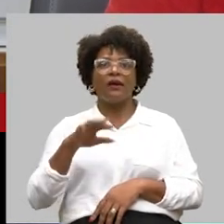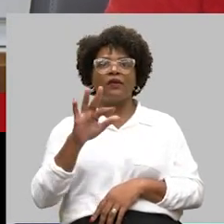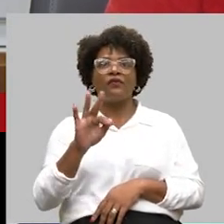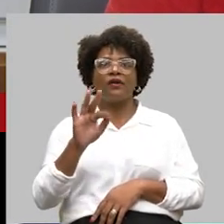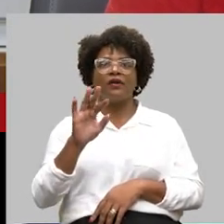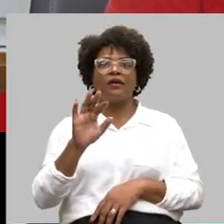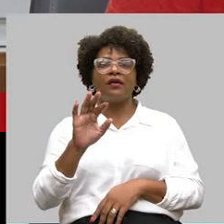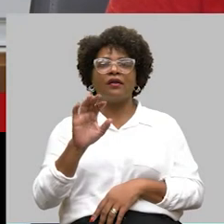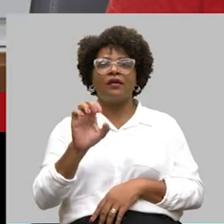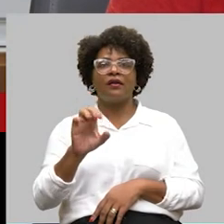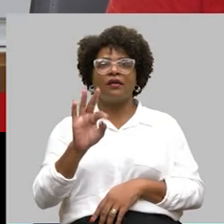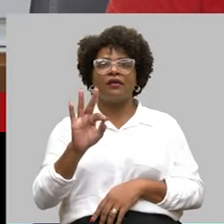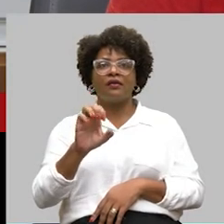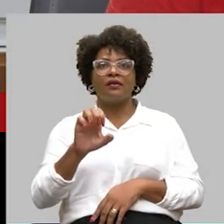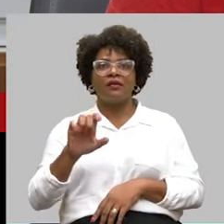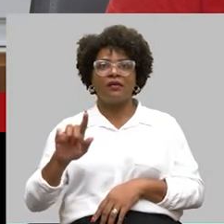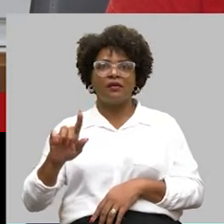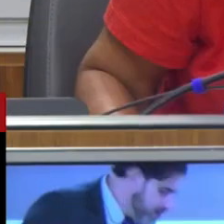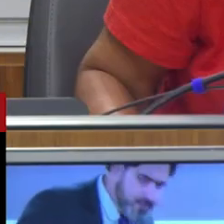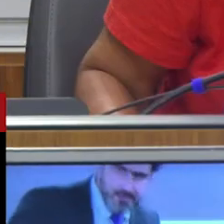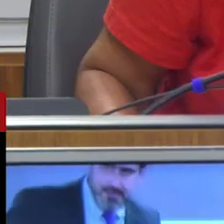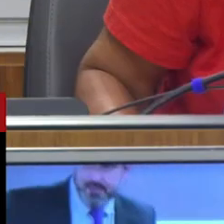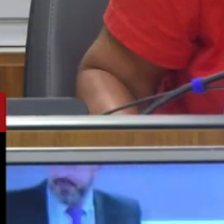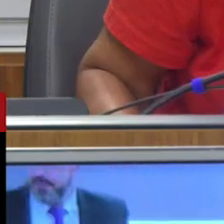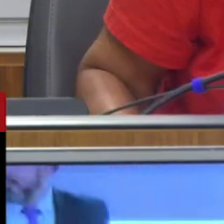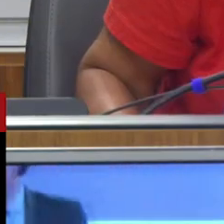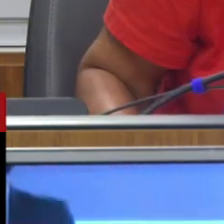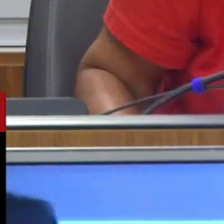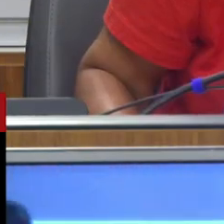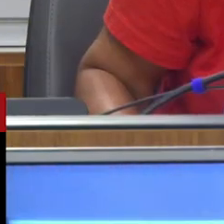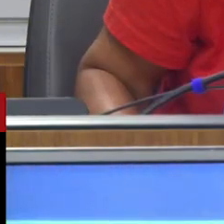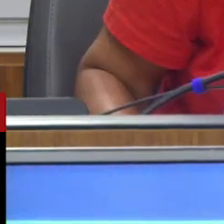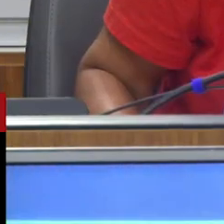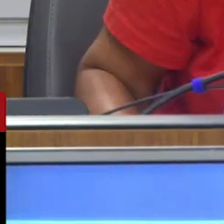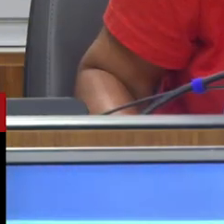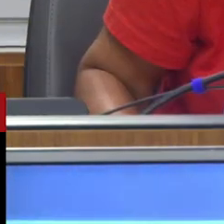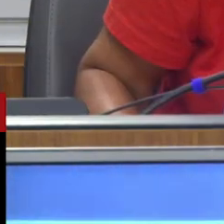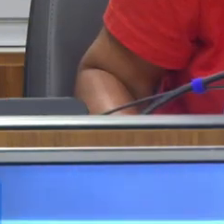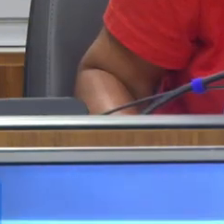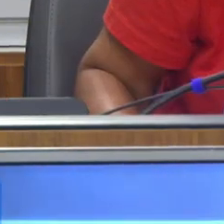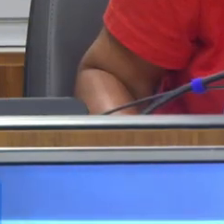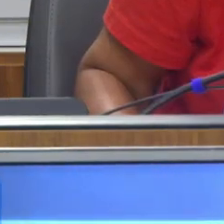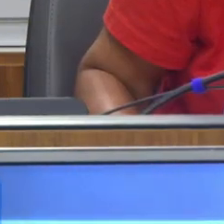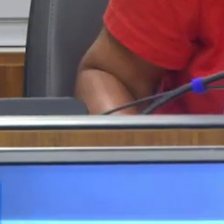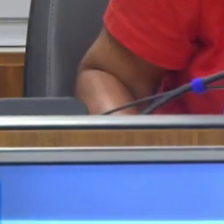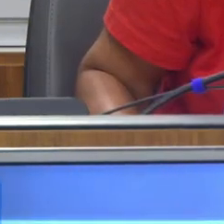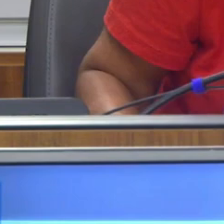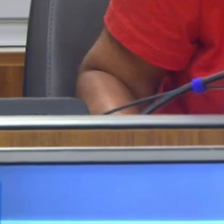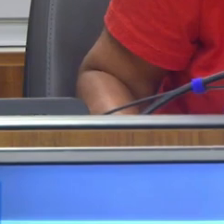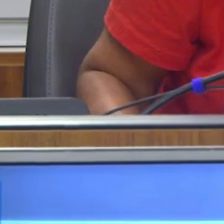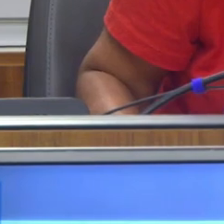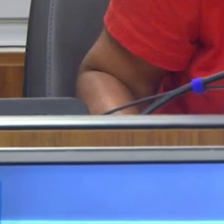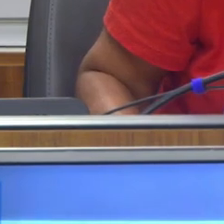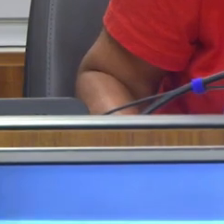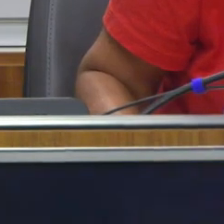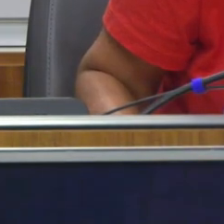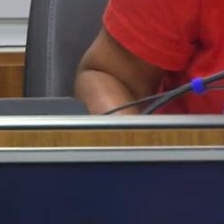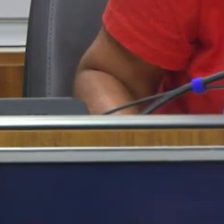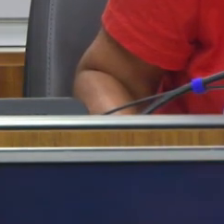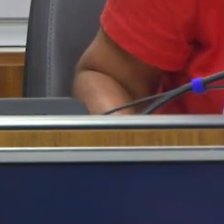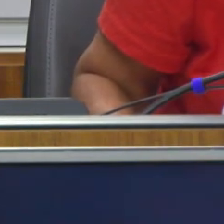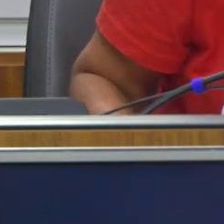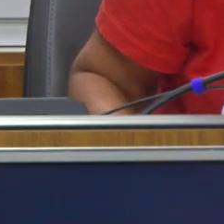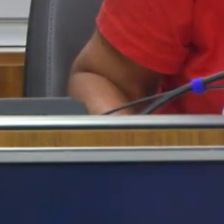né que tem sido tão parceiro das efas aí né Alex eh pedi por gentileza que eipa um vídeo que eu entreguei há